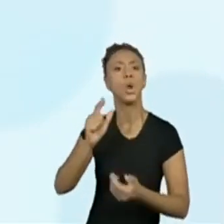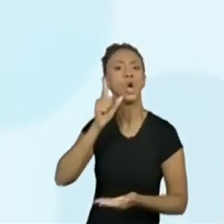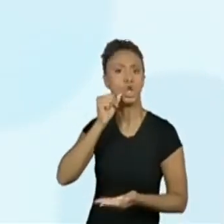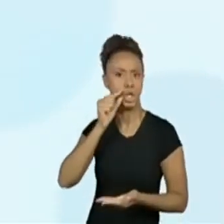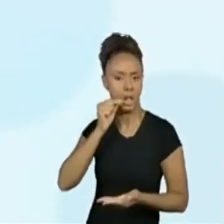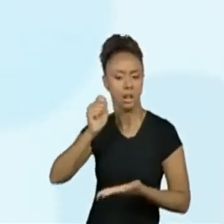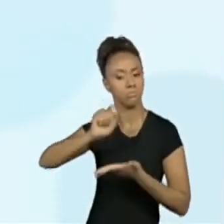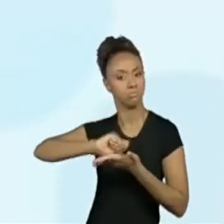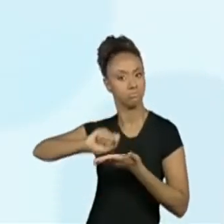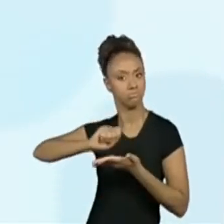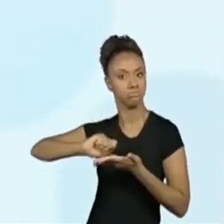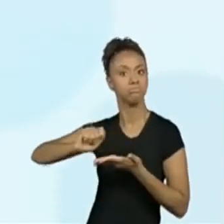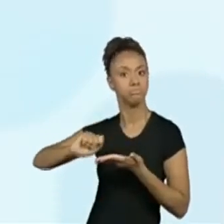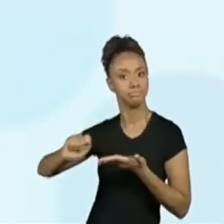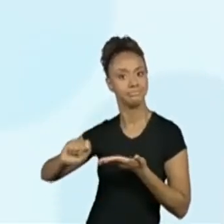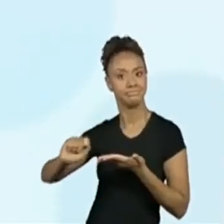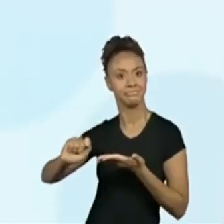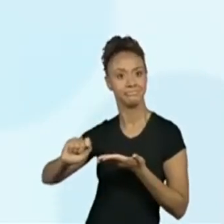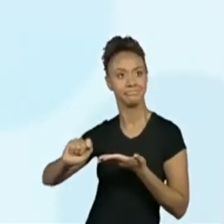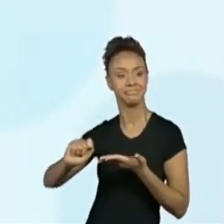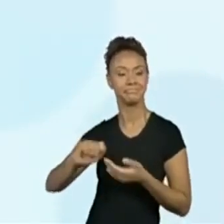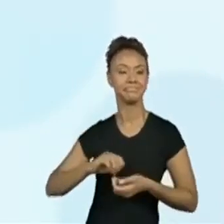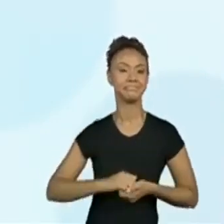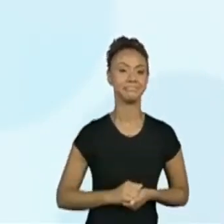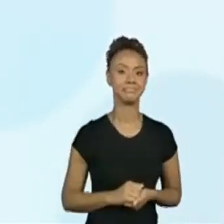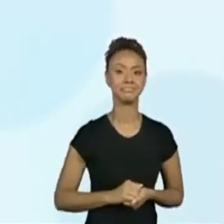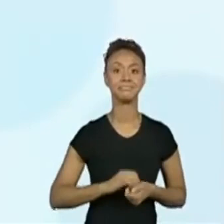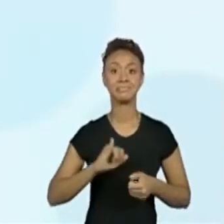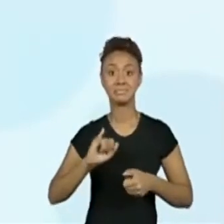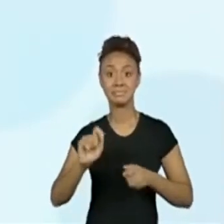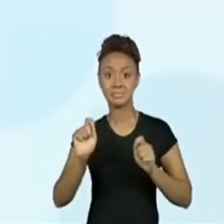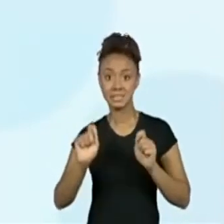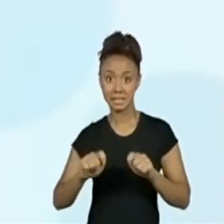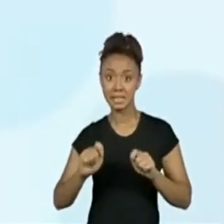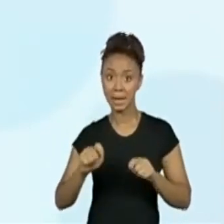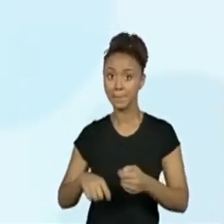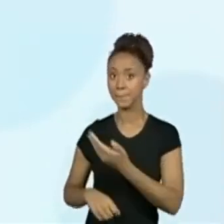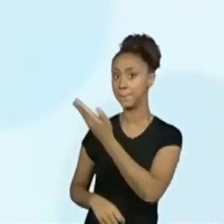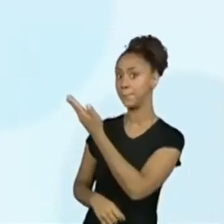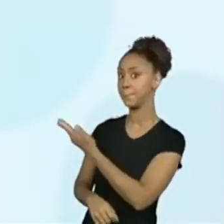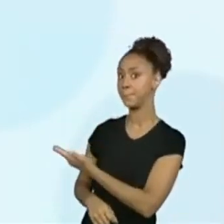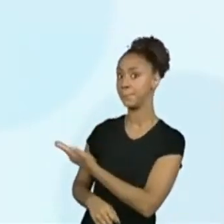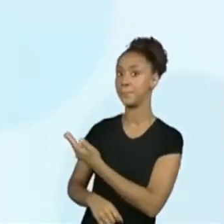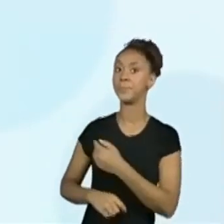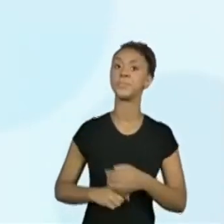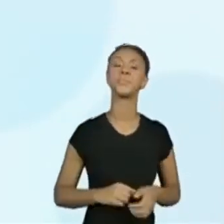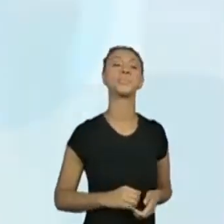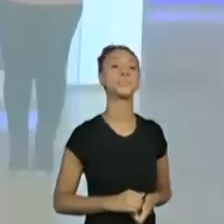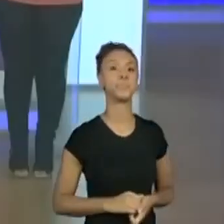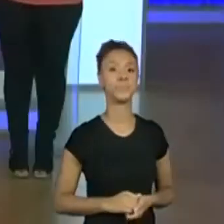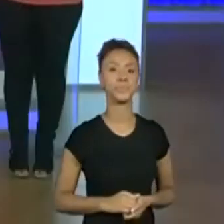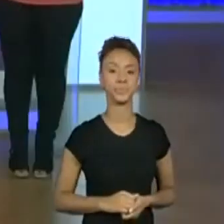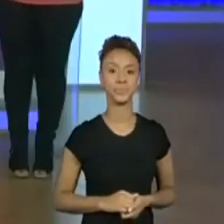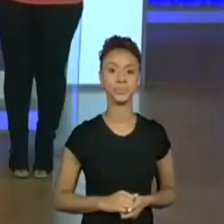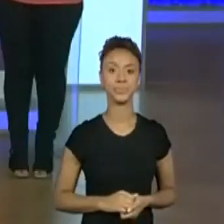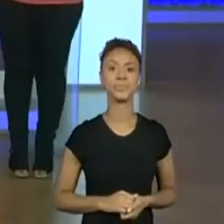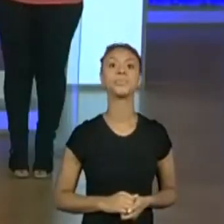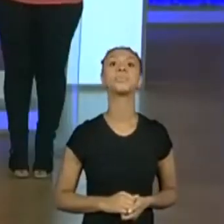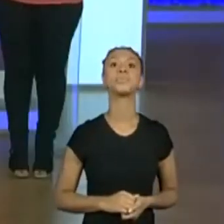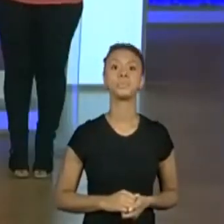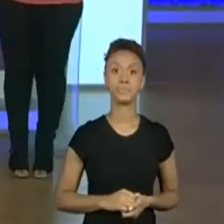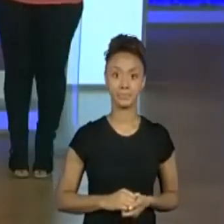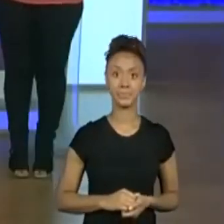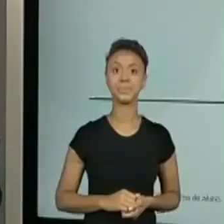Perfeito? Brinquedo preferido. Eu vou apagar aqui para ajudar, que vocês já sabem onde a gente tem que copiar.